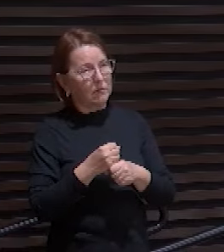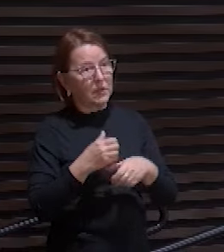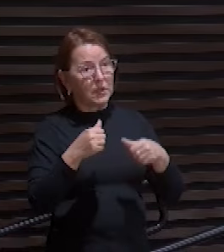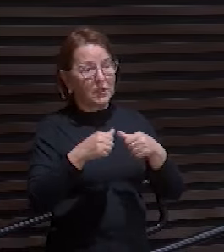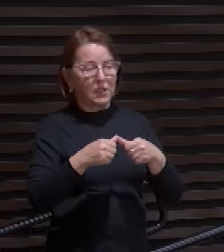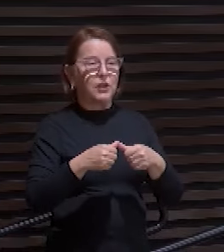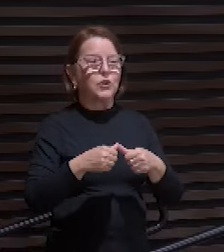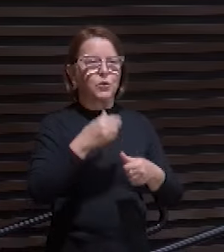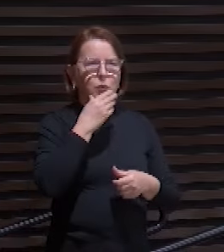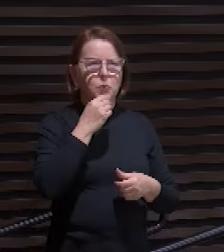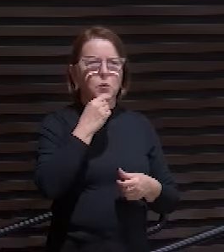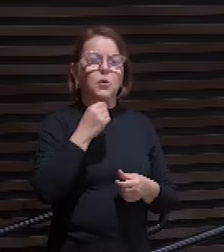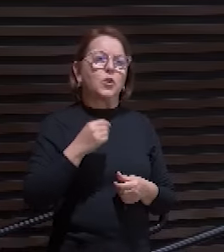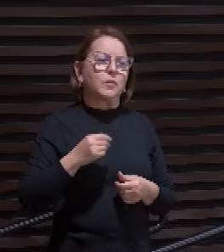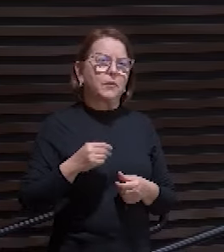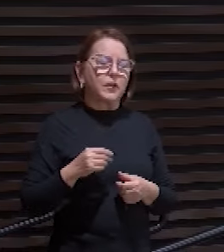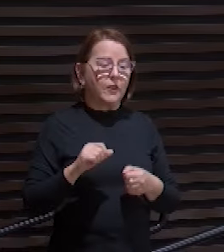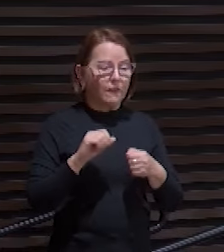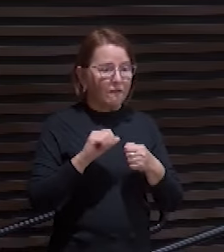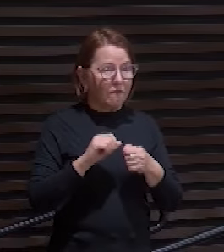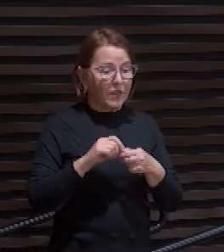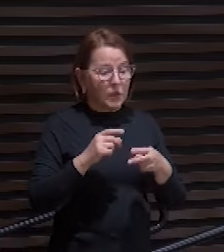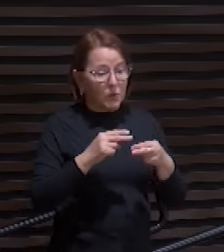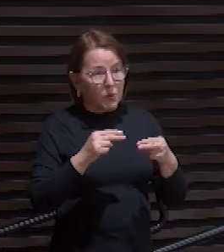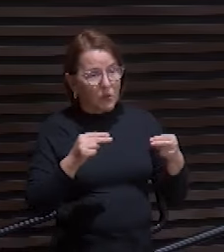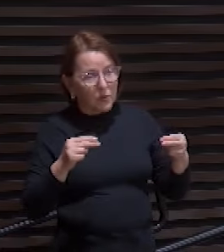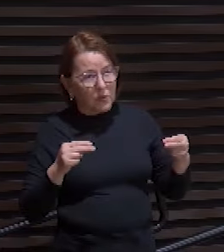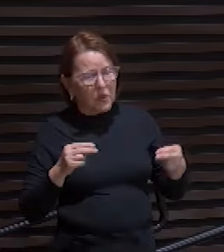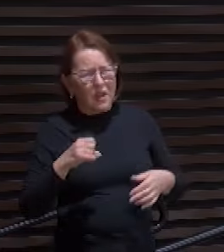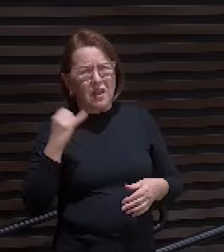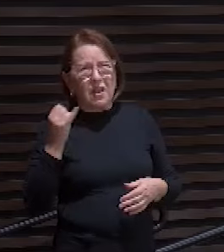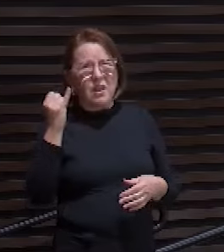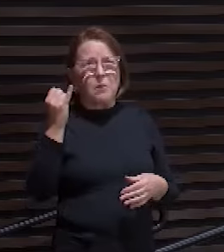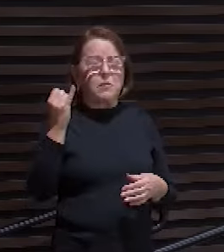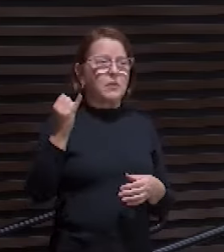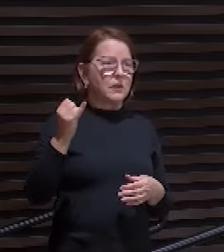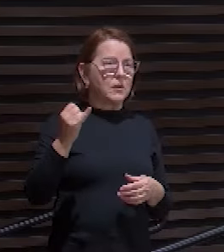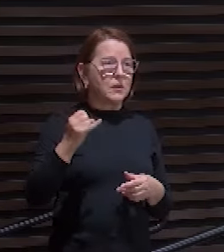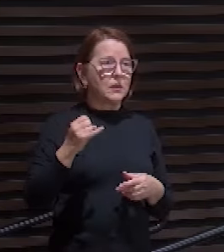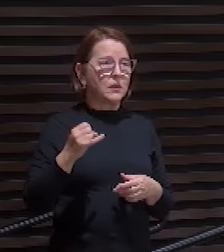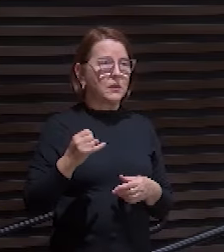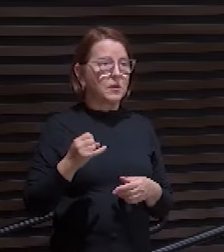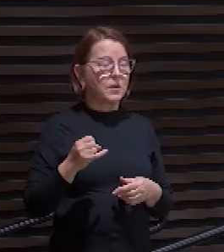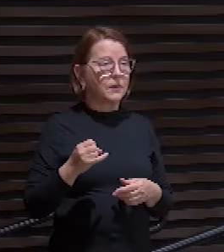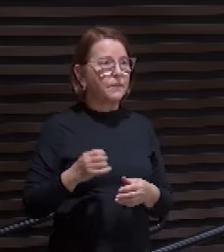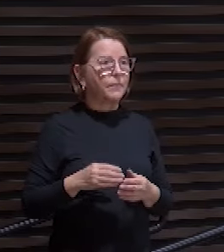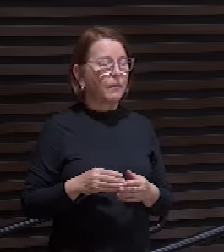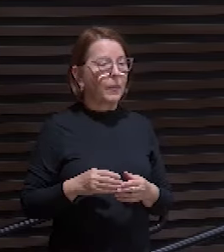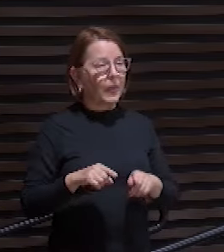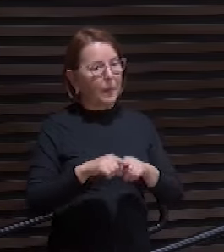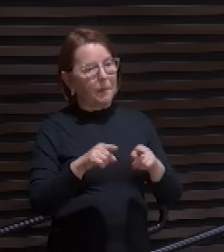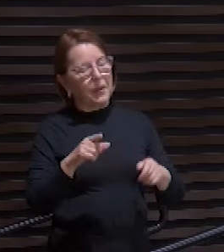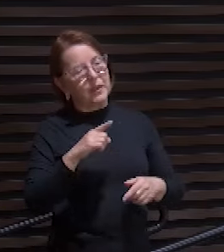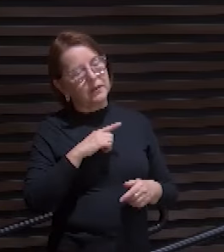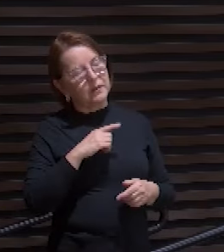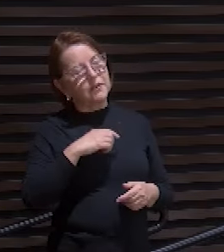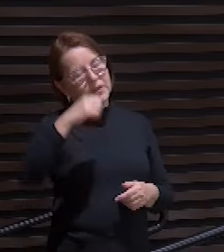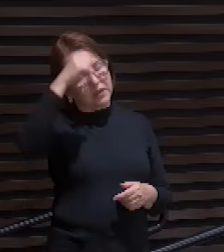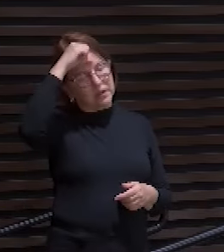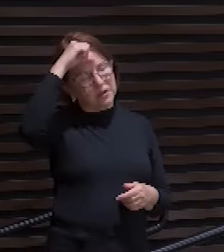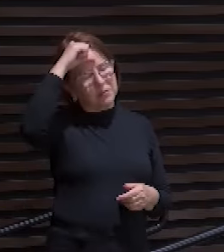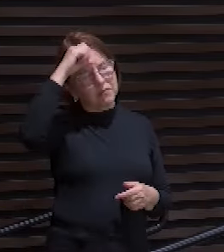8 anos, muitos cristãos e muitos missionários não fazem numa vida toda. Mas teve também